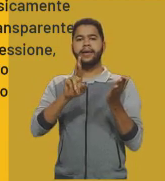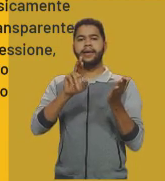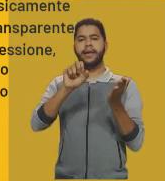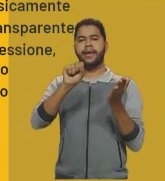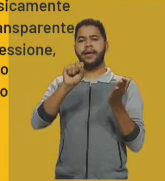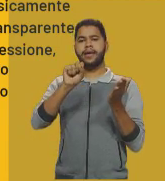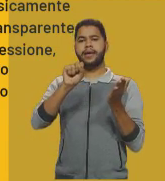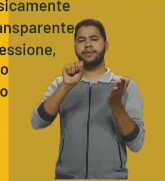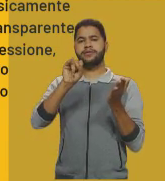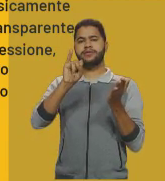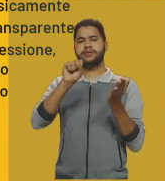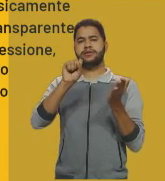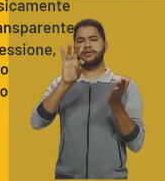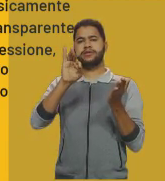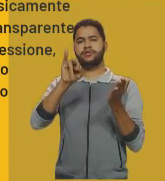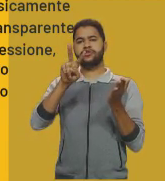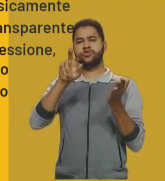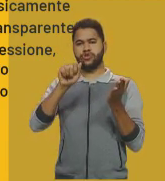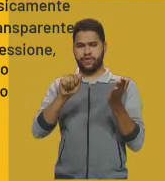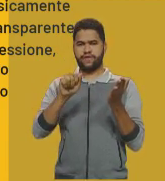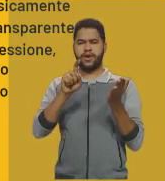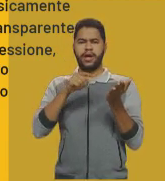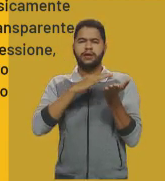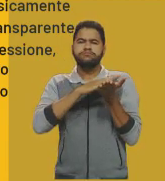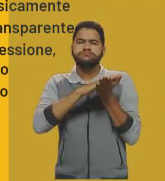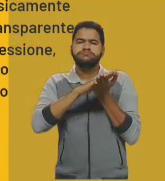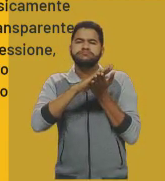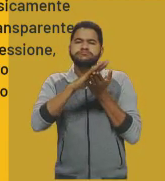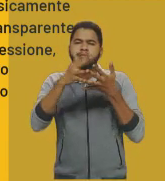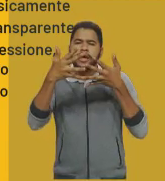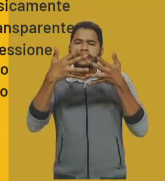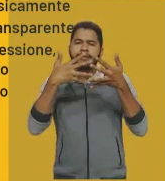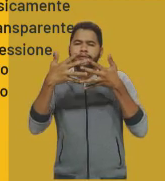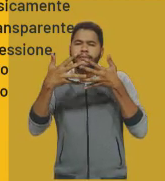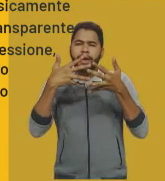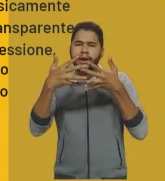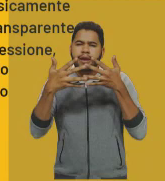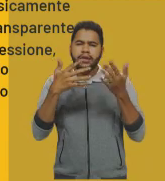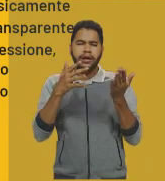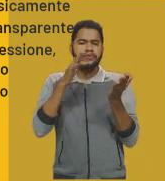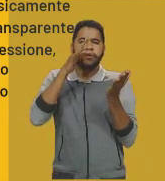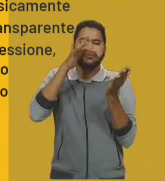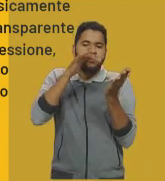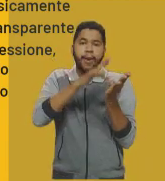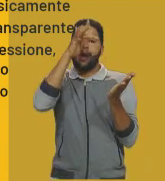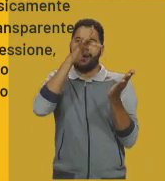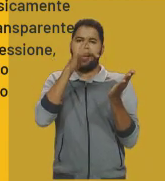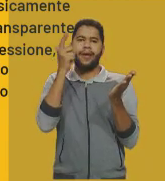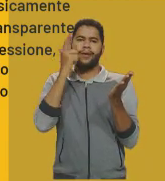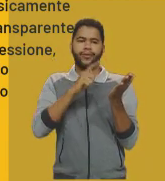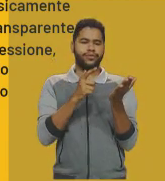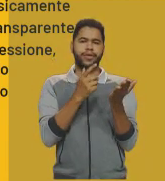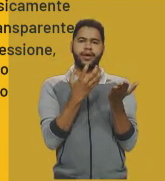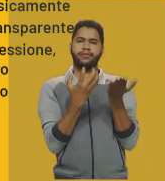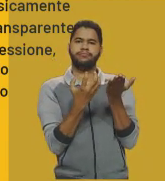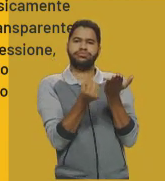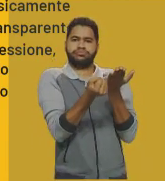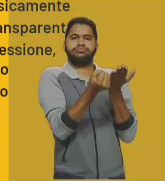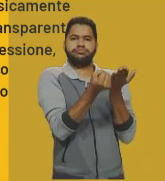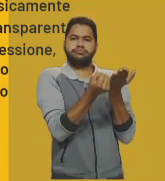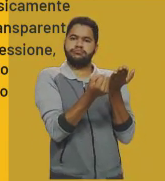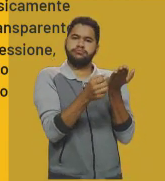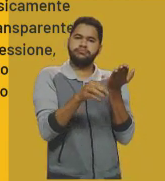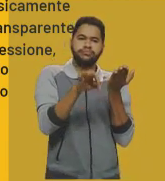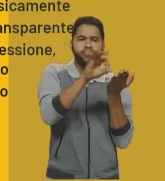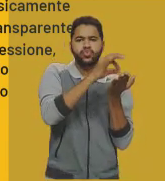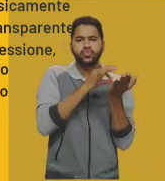de material condutor transparente que não se encostam até que alguém as pressione, modificando a resistência total do circuito de